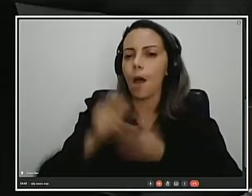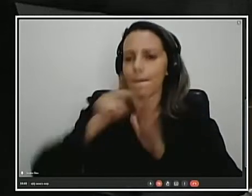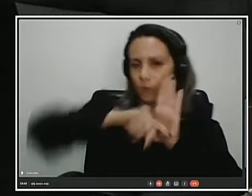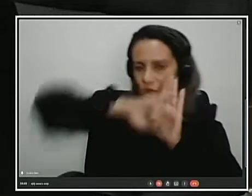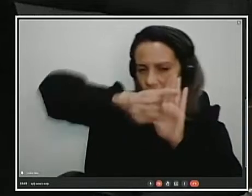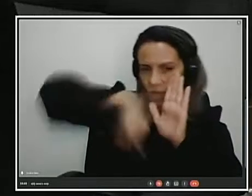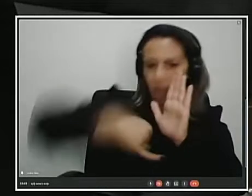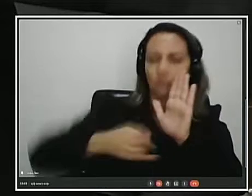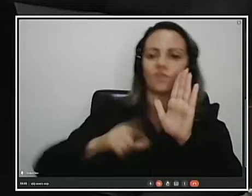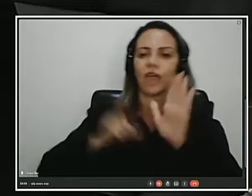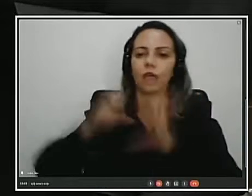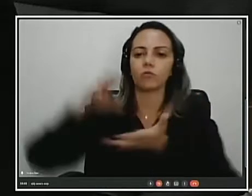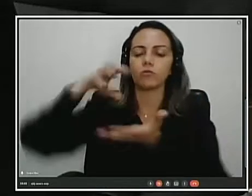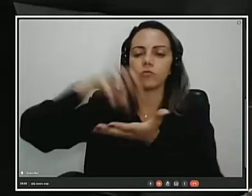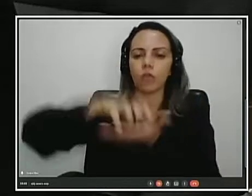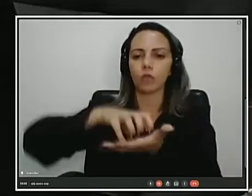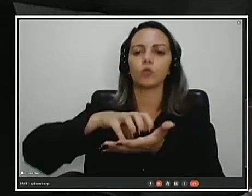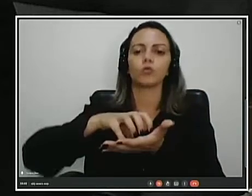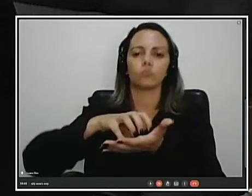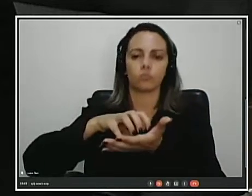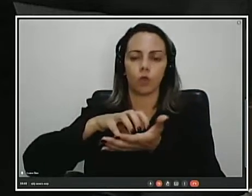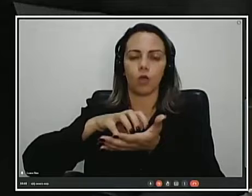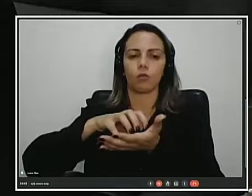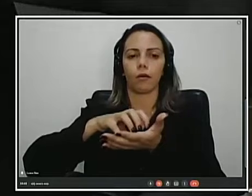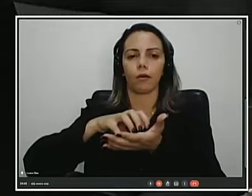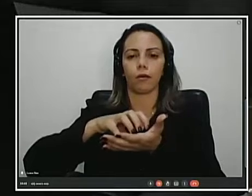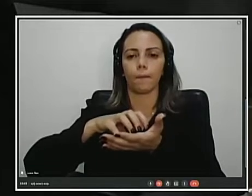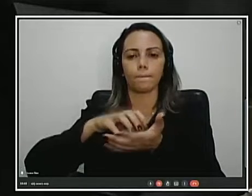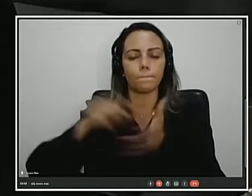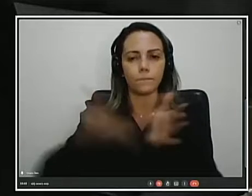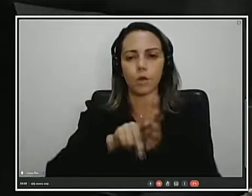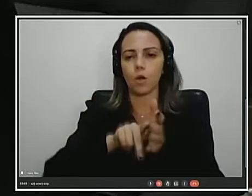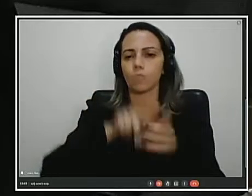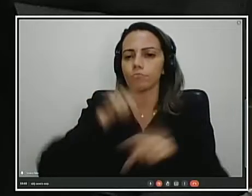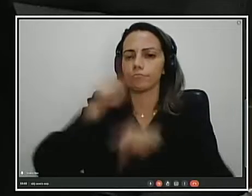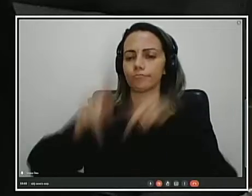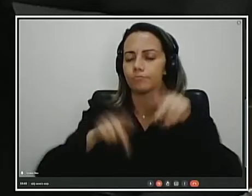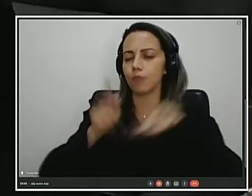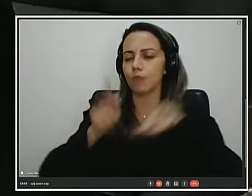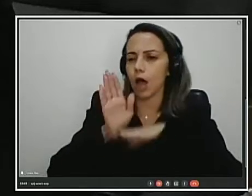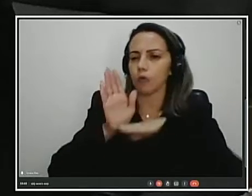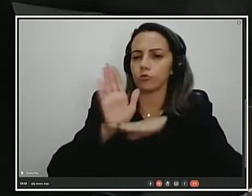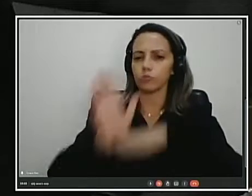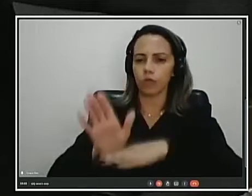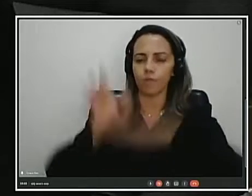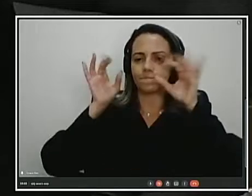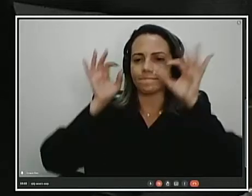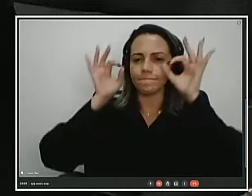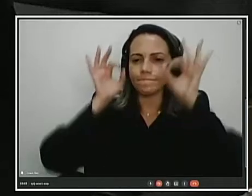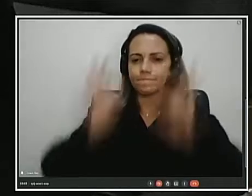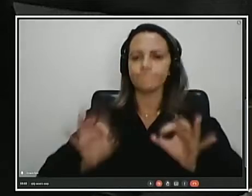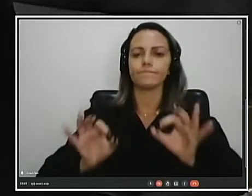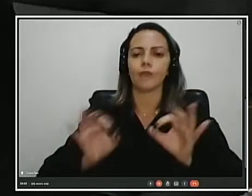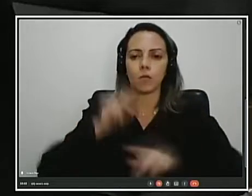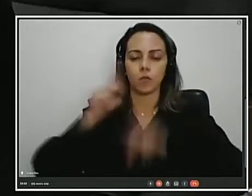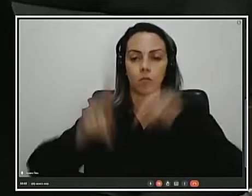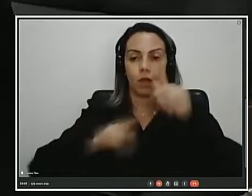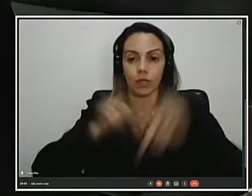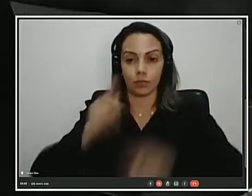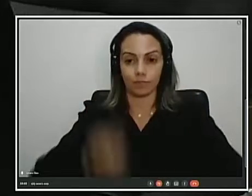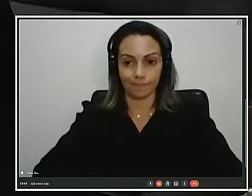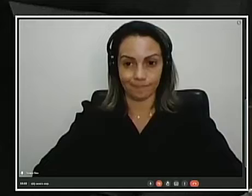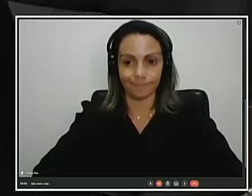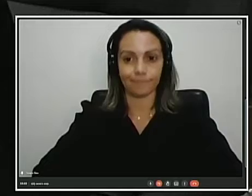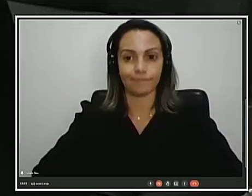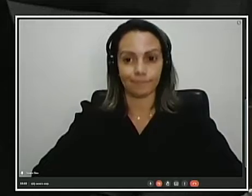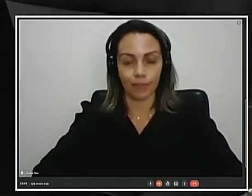é será é de decoração para trazer mais benefícios para a população para a